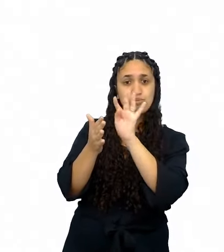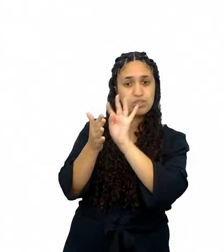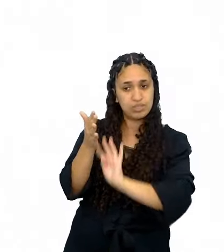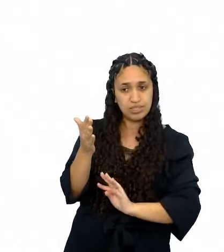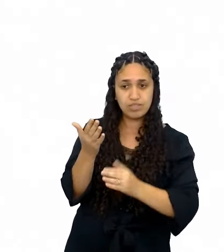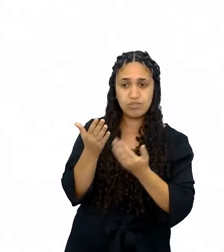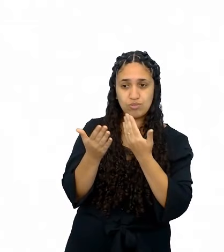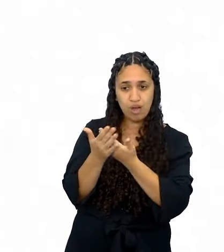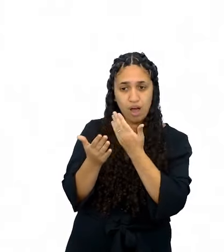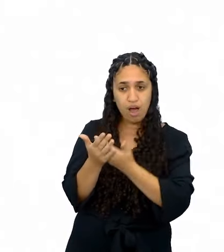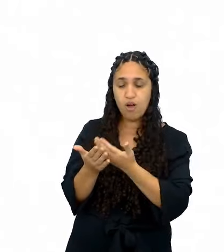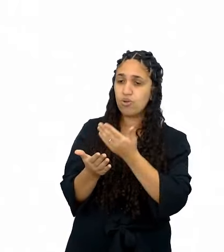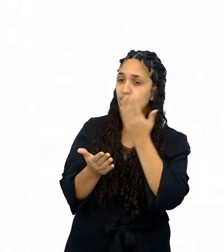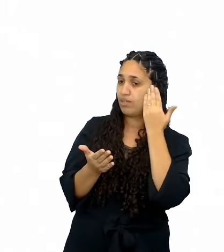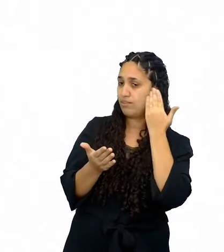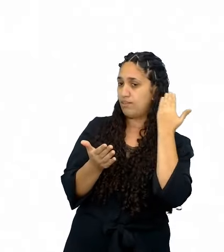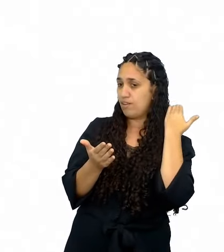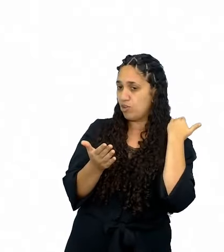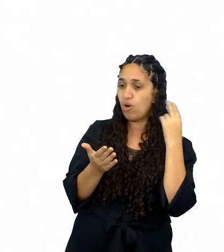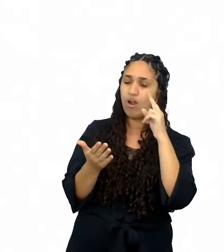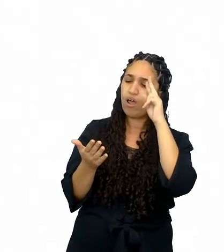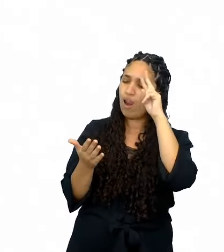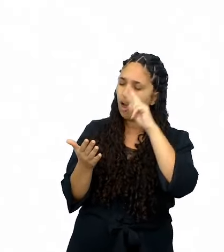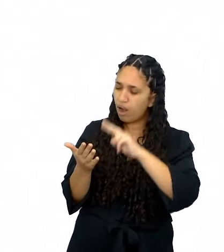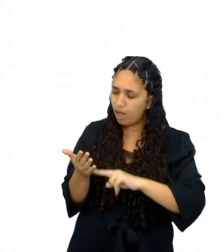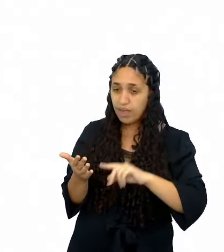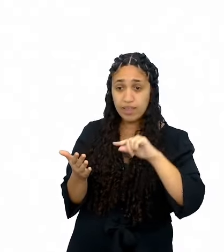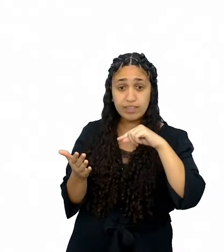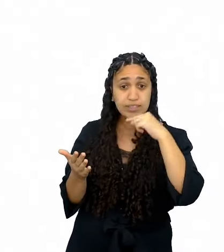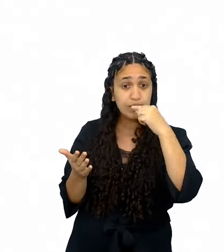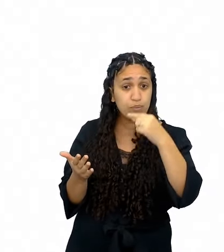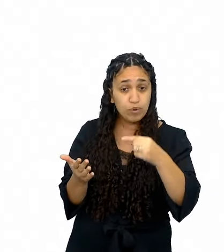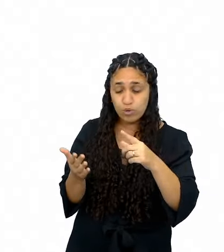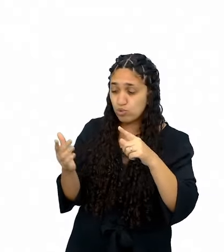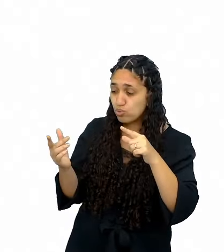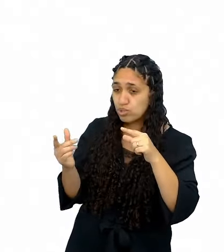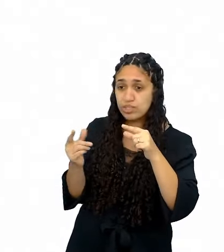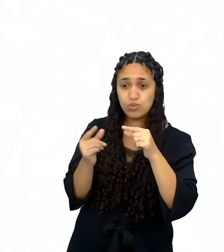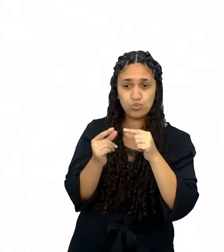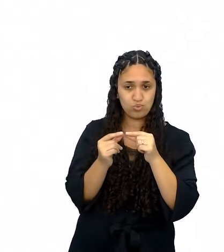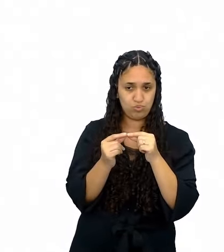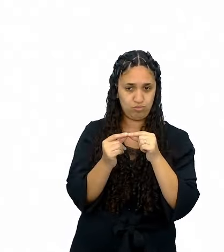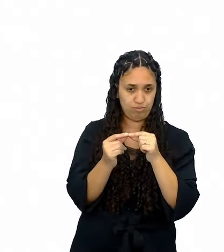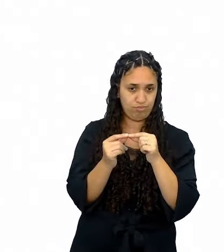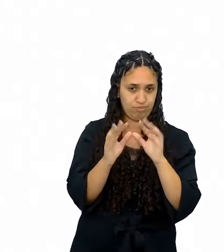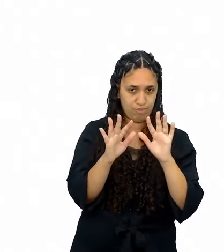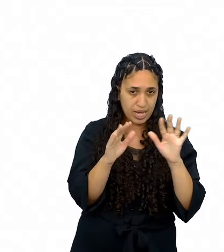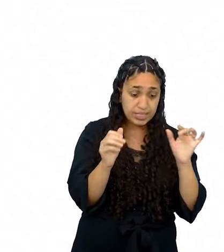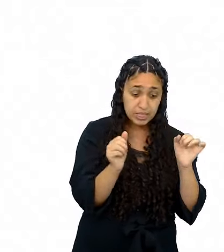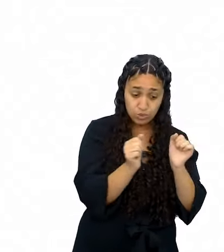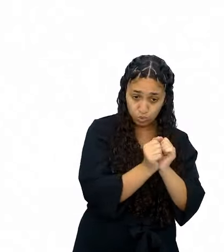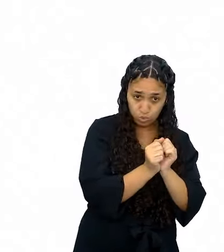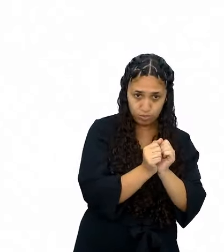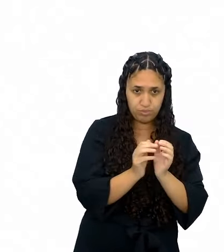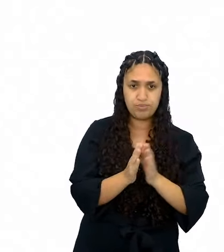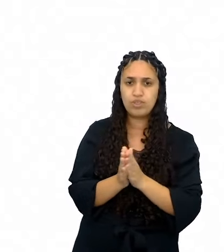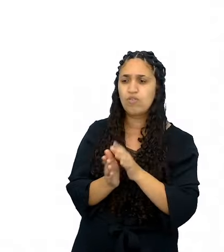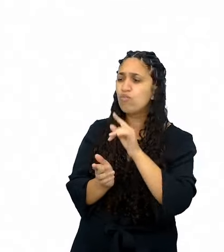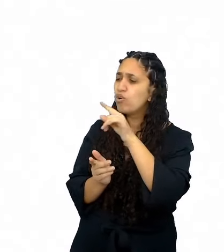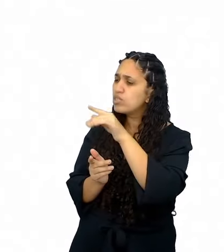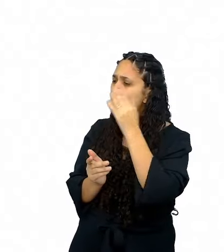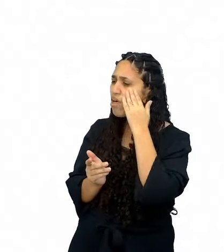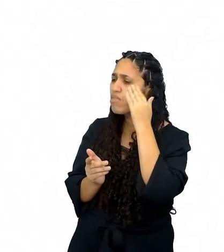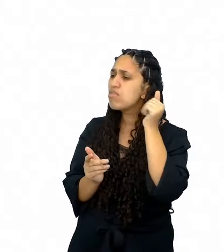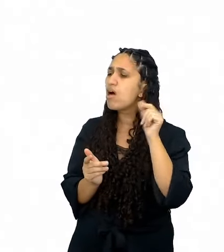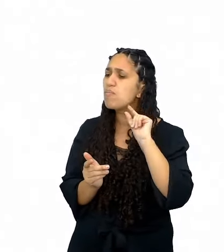coletivamente. Aí você sabe o que é um resumo? Você já ouviu falar sobre esse tipo de texto? Então, aqui, ó, está claro,